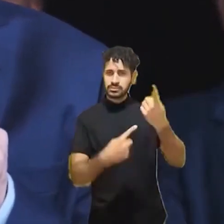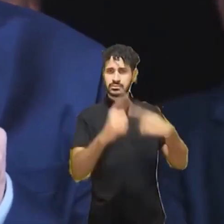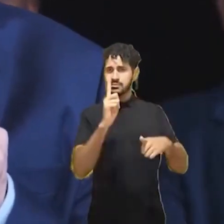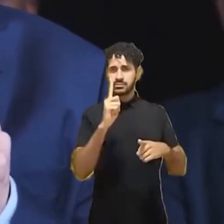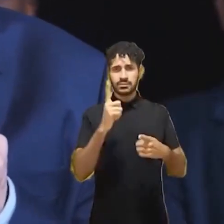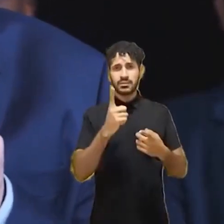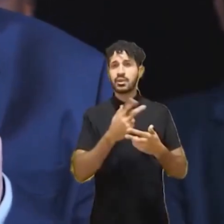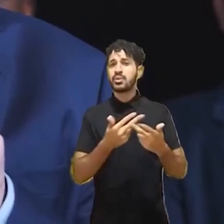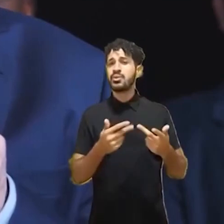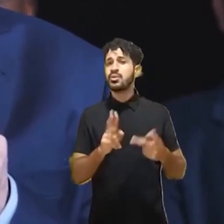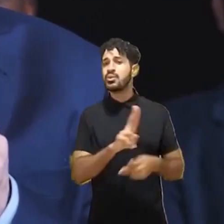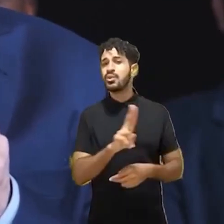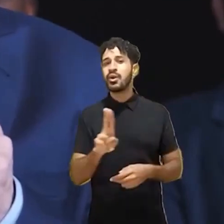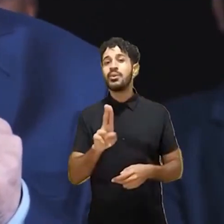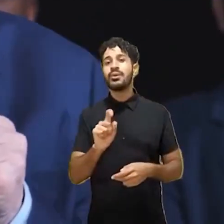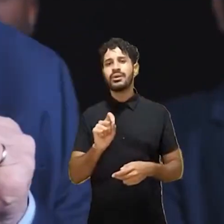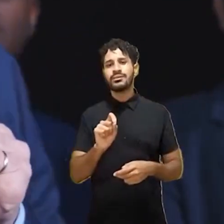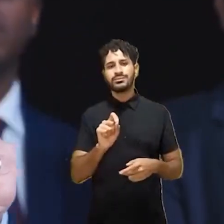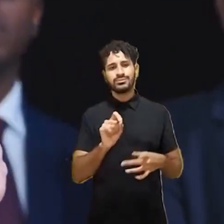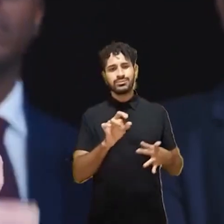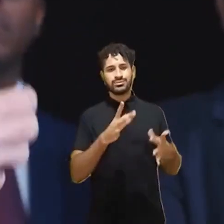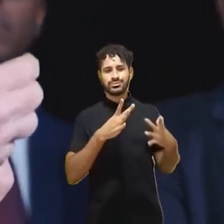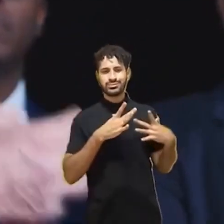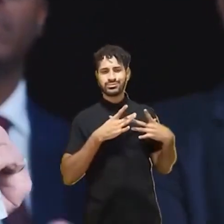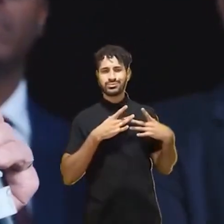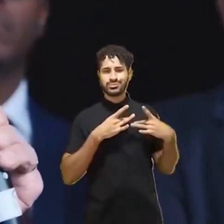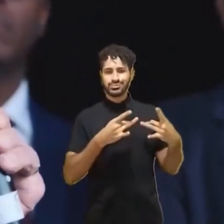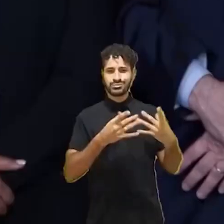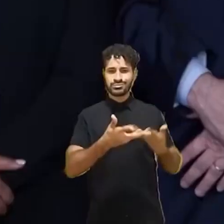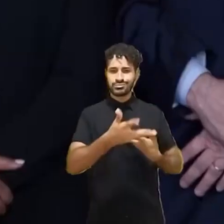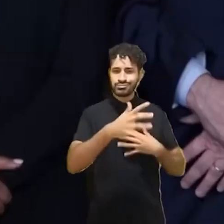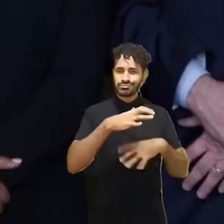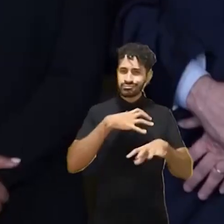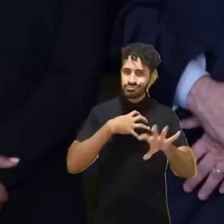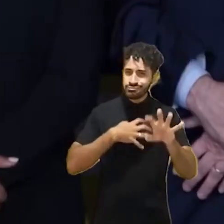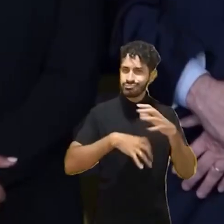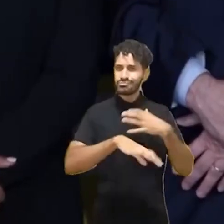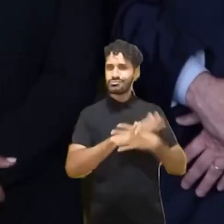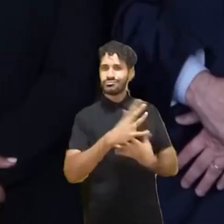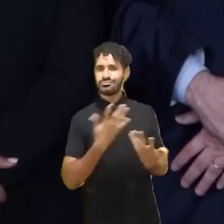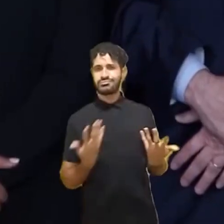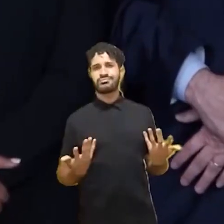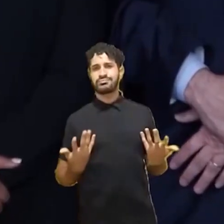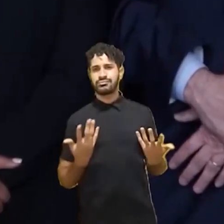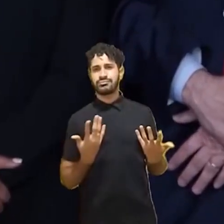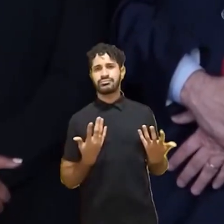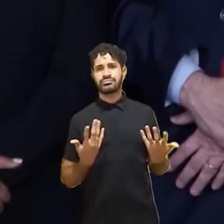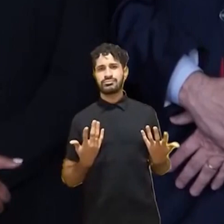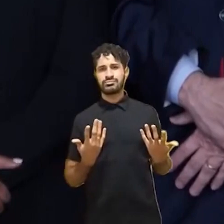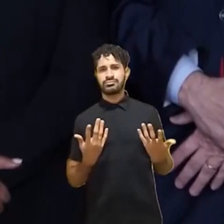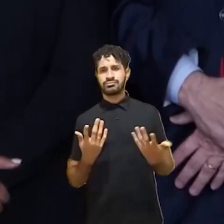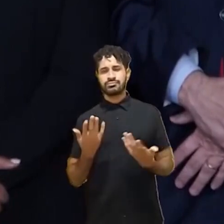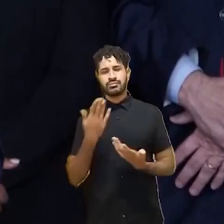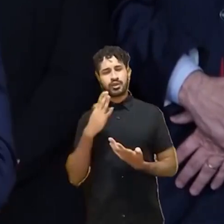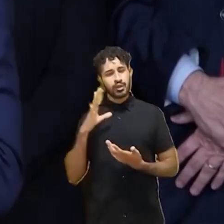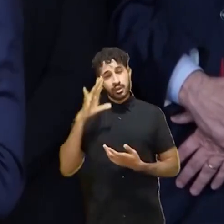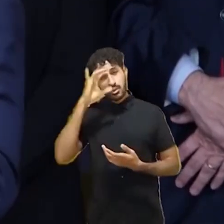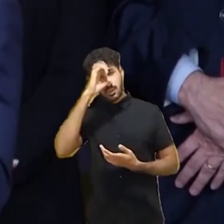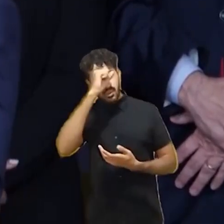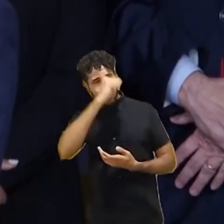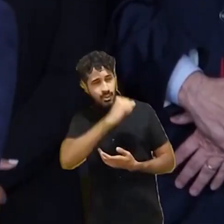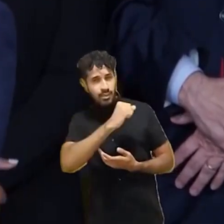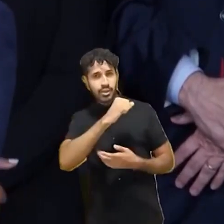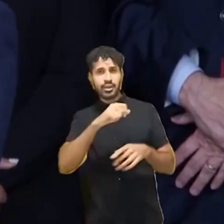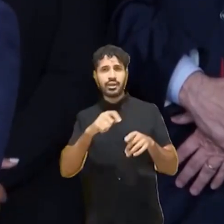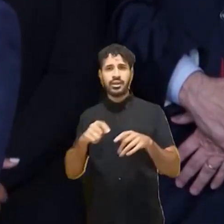chamada Fraternidade essa coisa chamada solidariedade essa coisa chamada compreensão e essa coisa